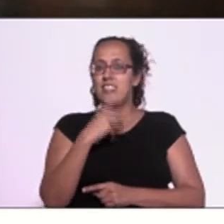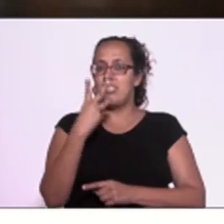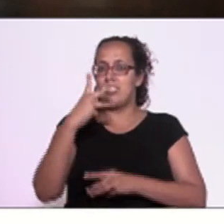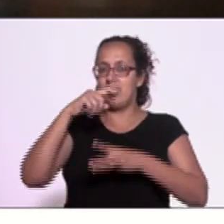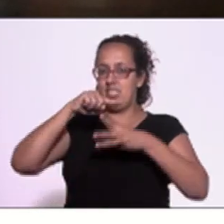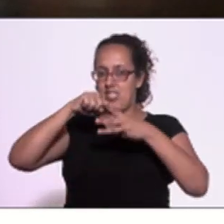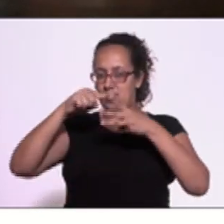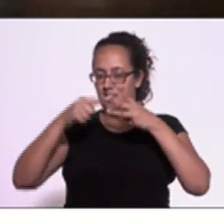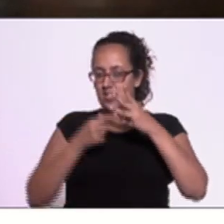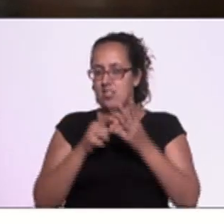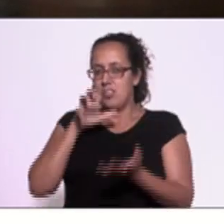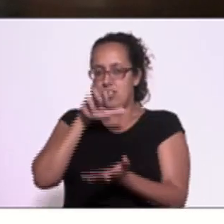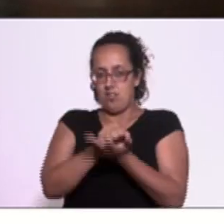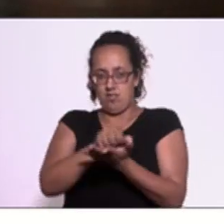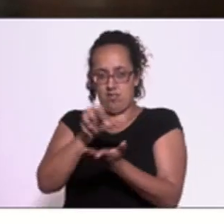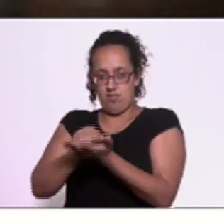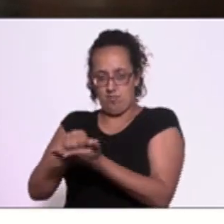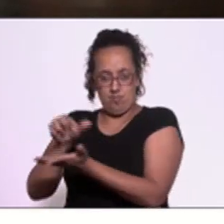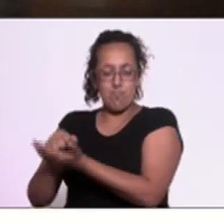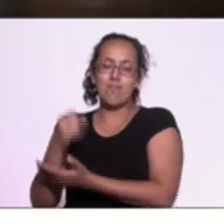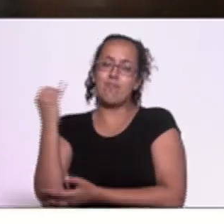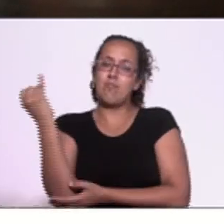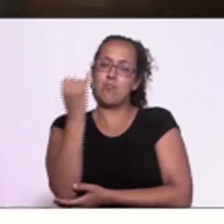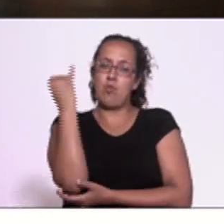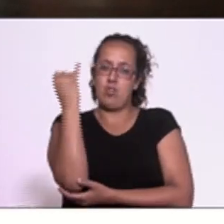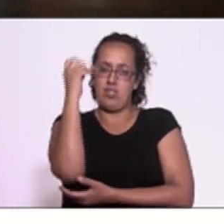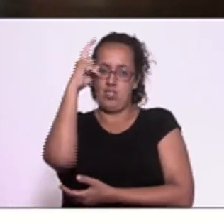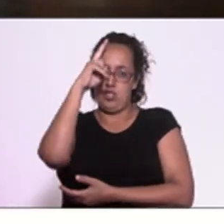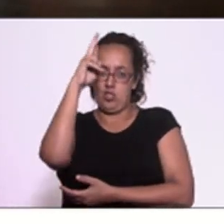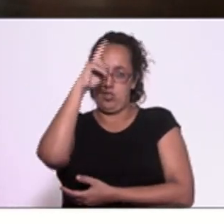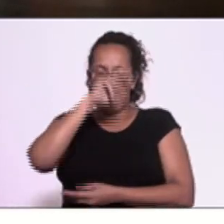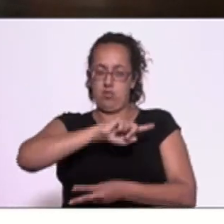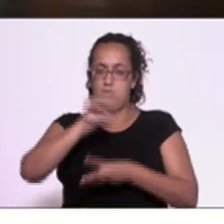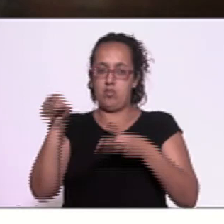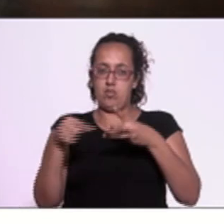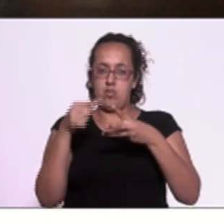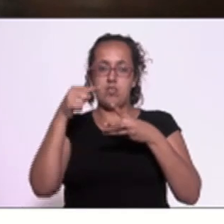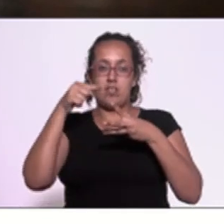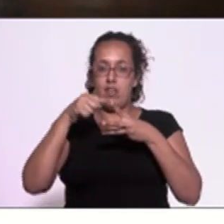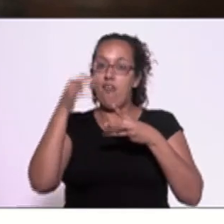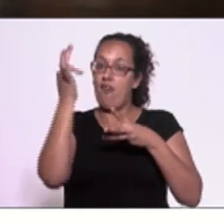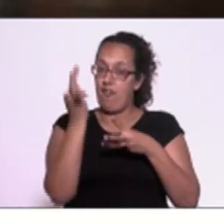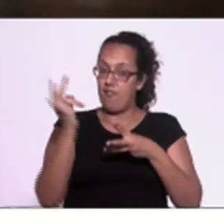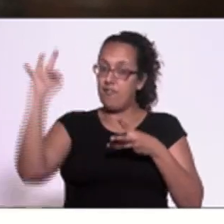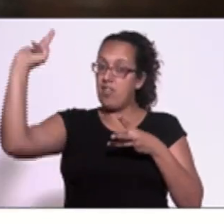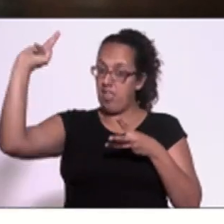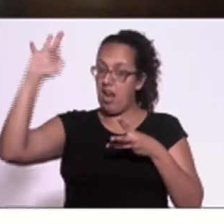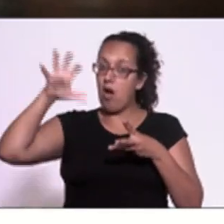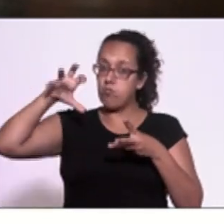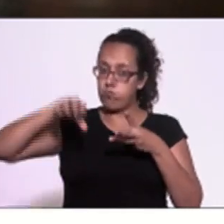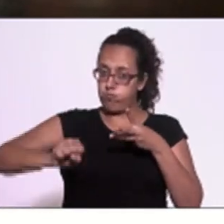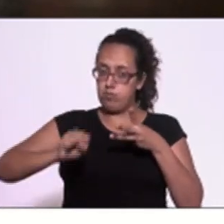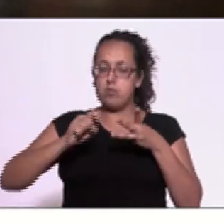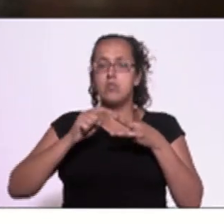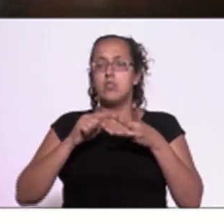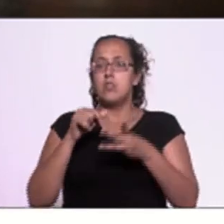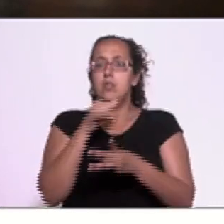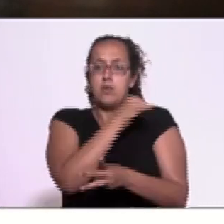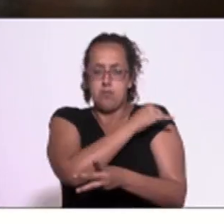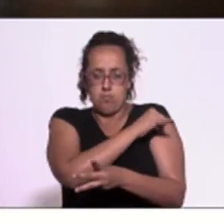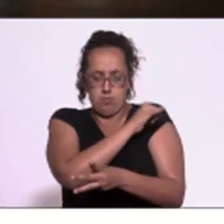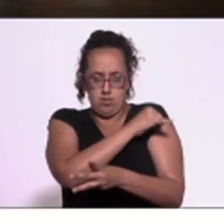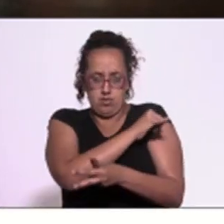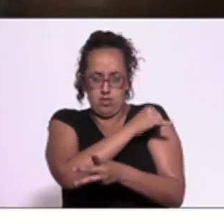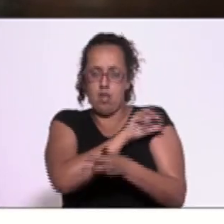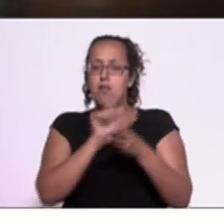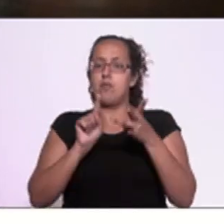de órgãos de patrimônio, devido à sua importância histórica. Ele é tombado a nível federal pelo IFAM, municipal